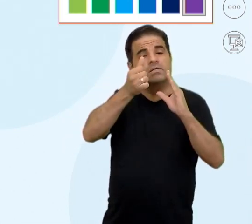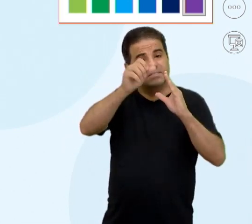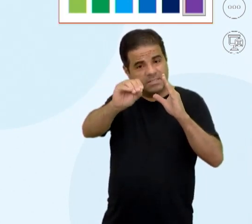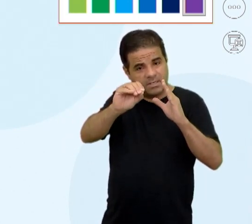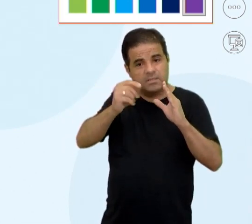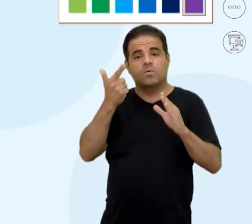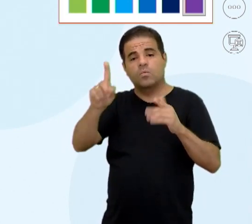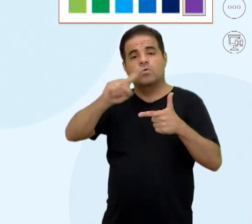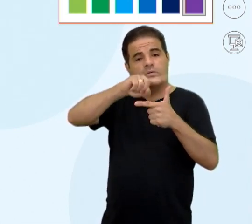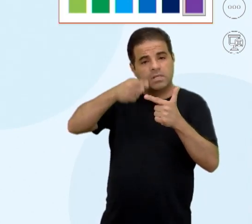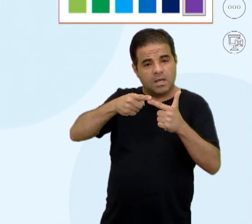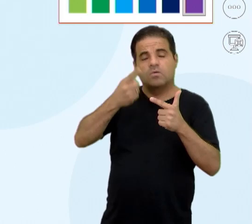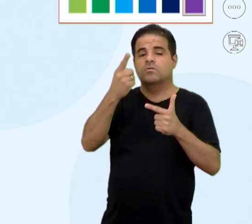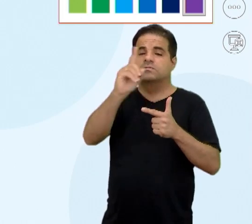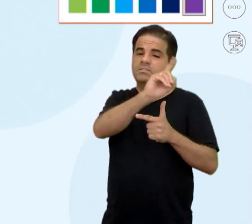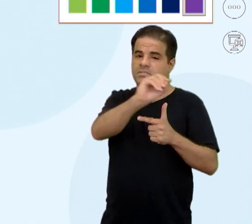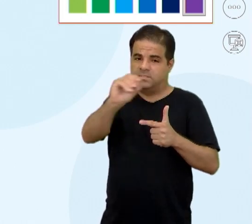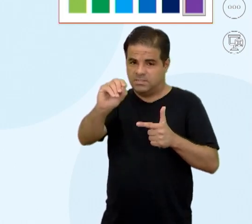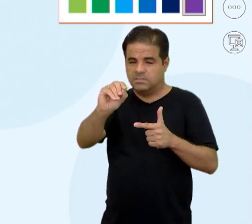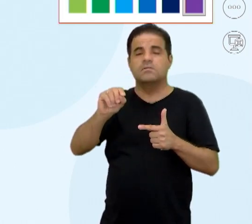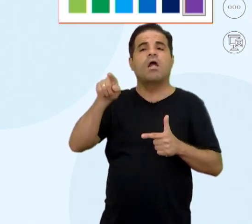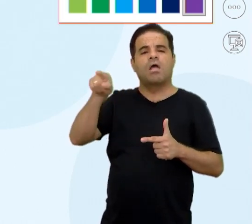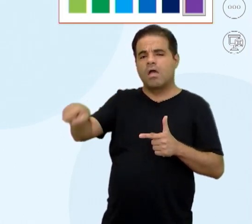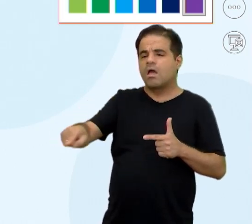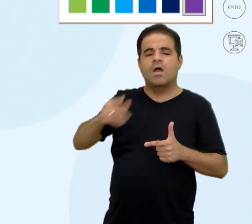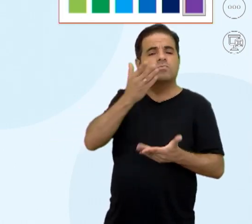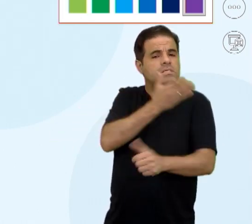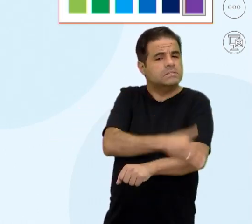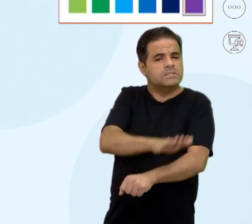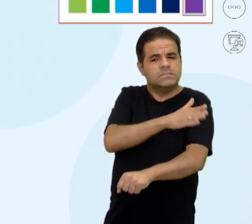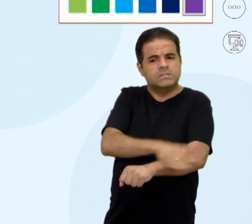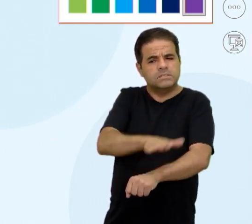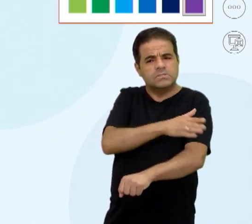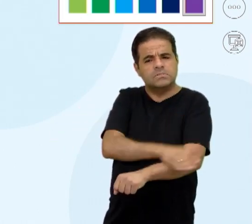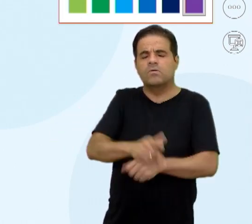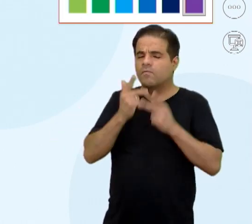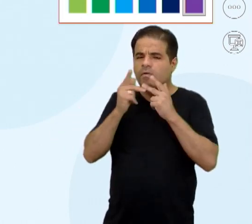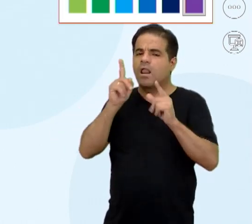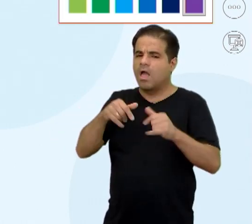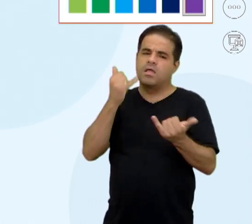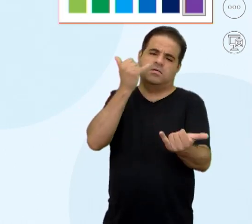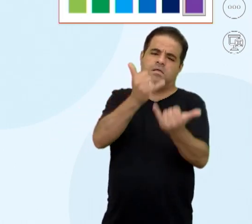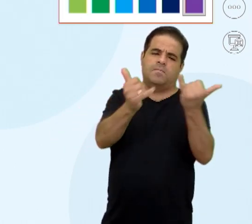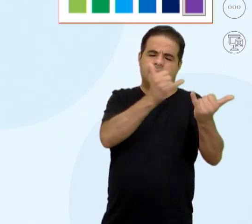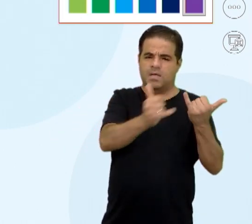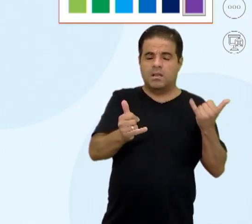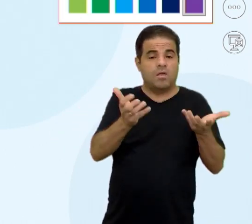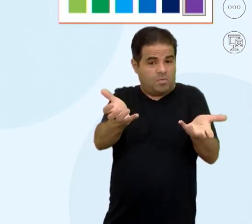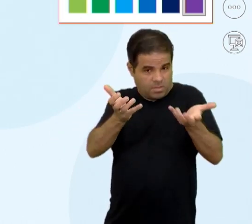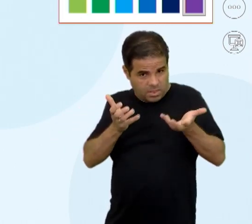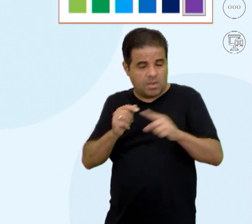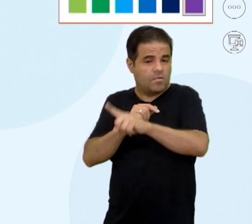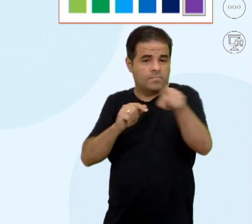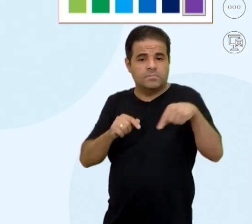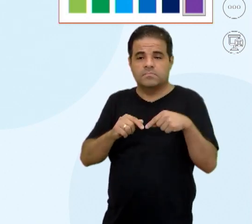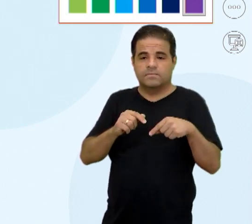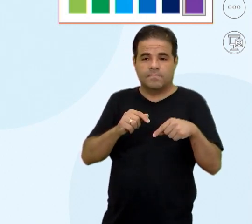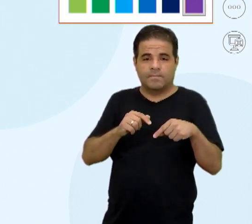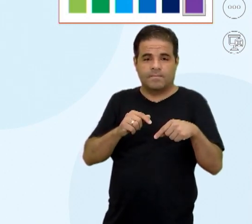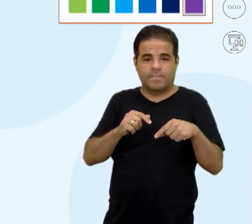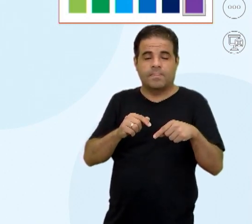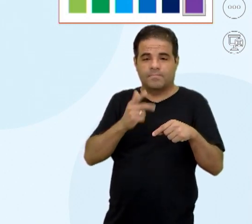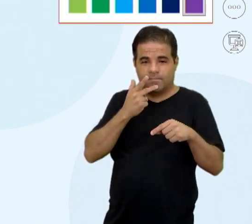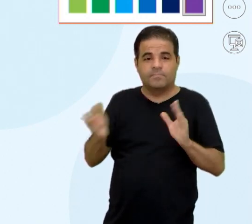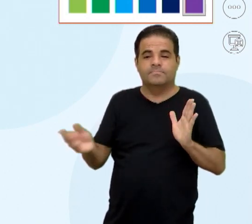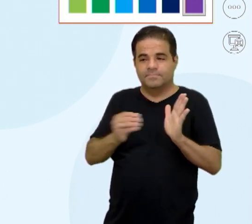60 e um ângulo 100. Bom, o exercício fala que eles já são semelhantes. Então eu quero que vocês, vou pedir para a